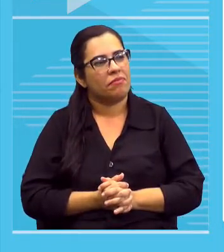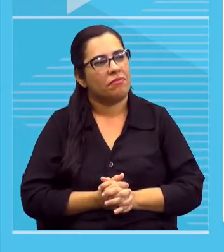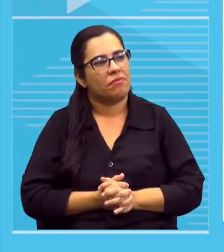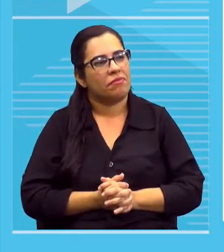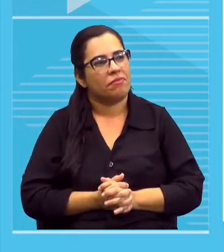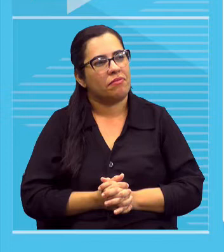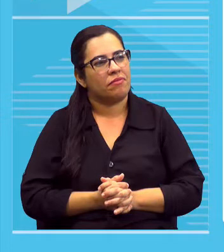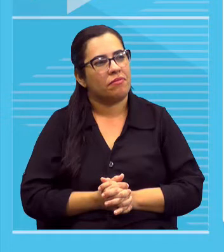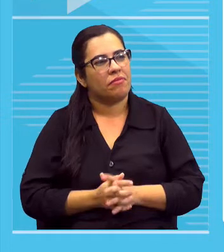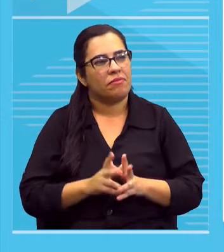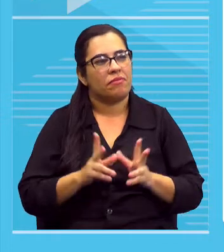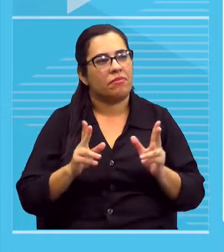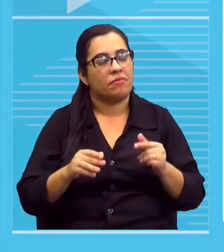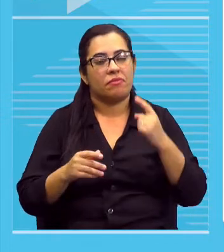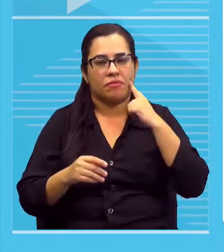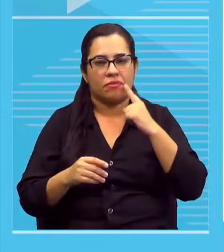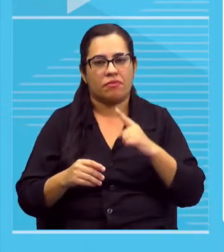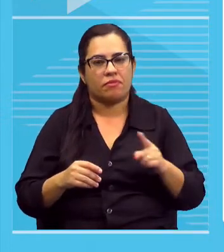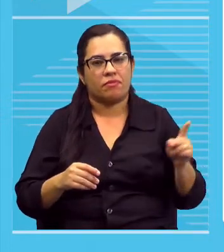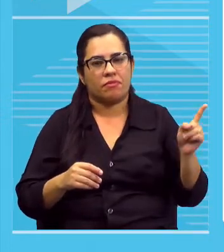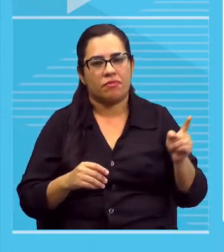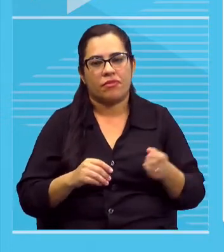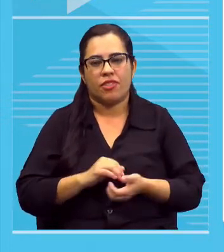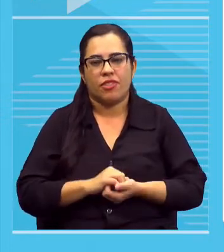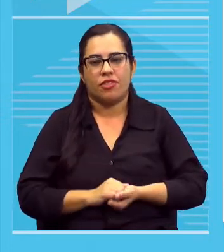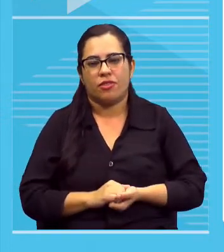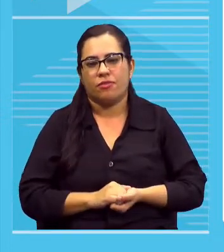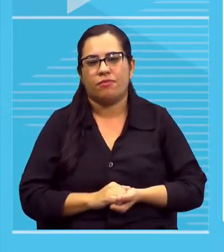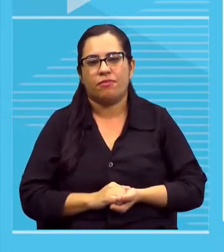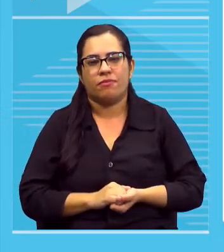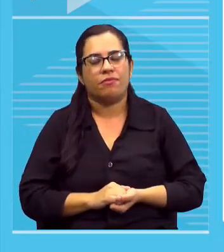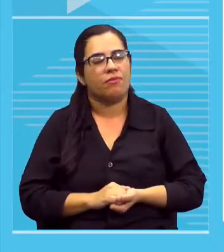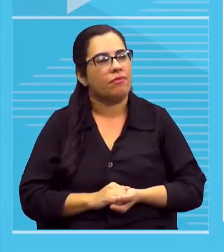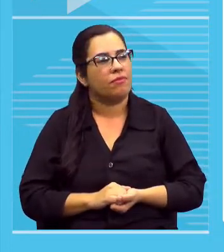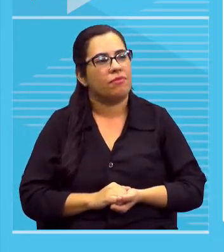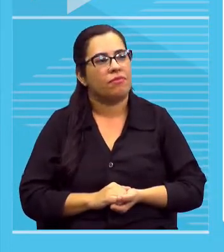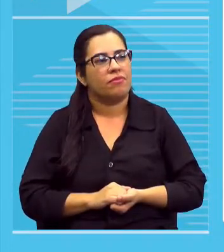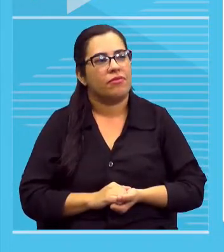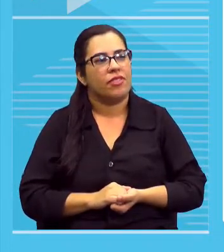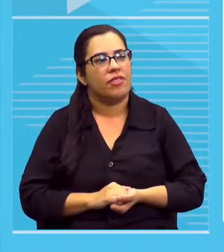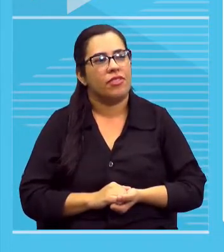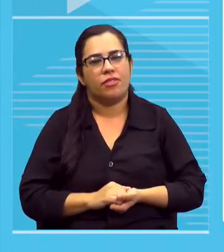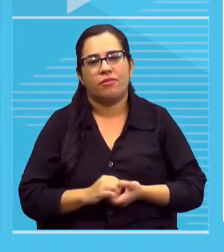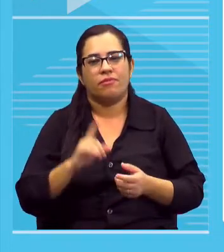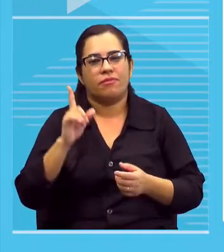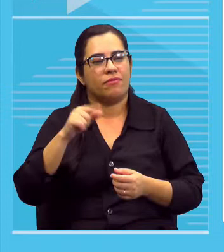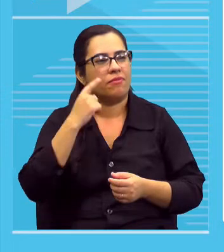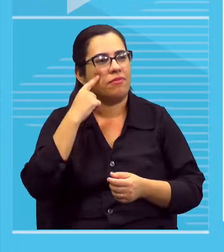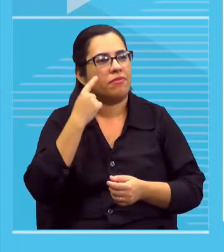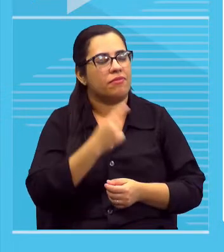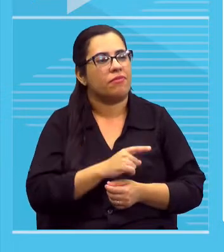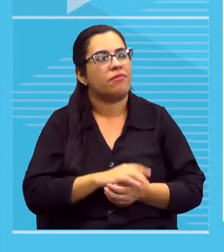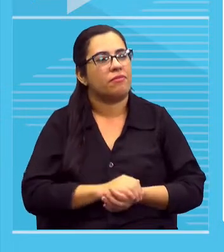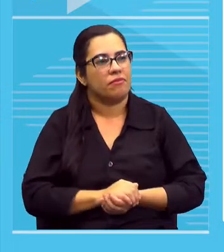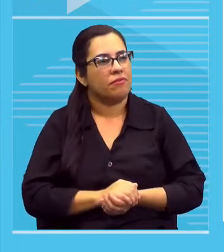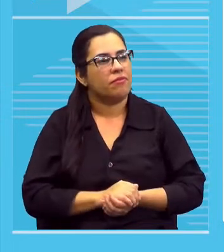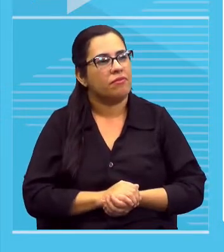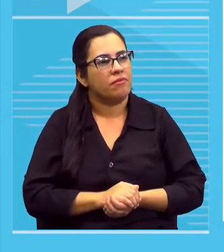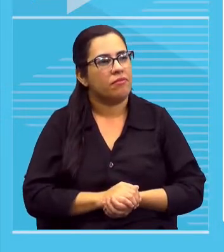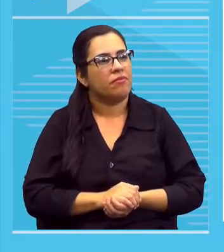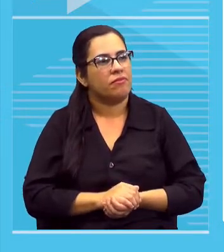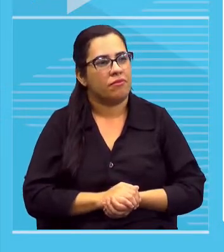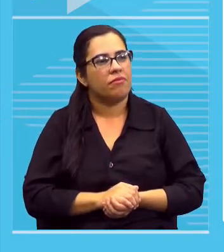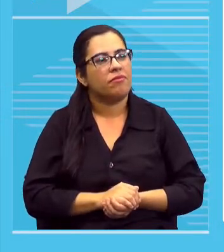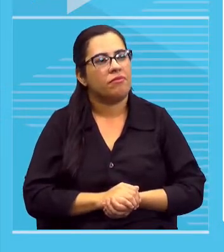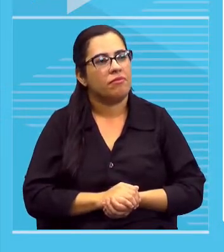2x = duas vezes sendo de X cosseno